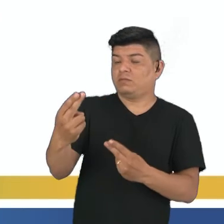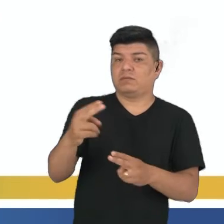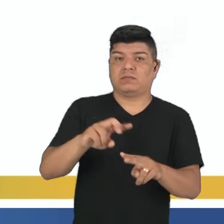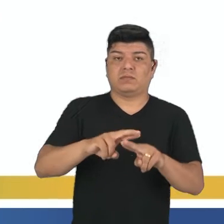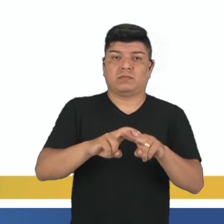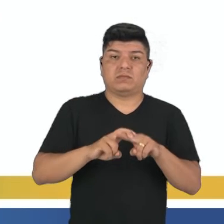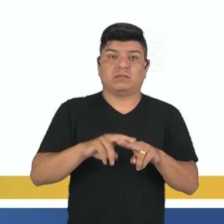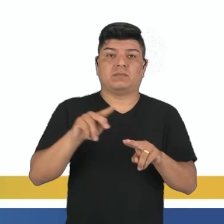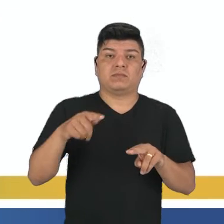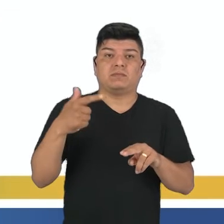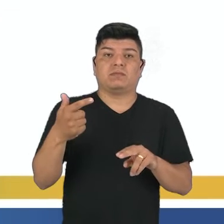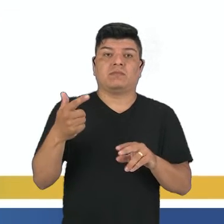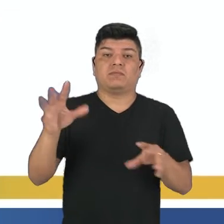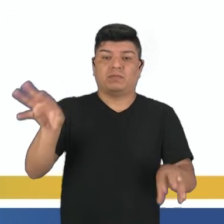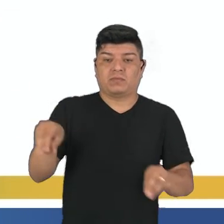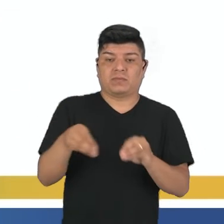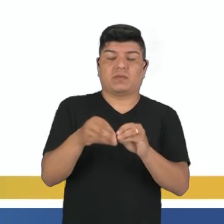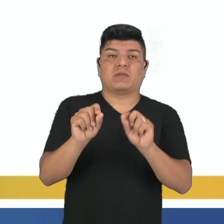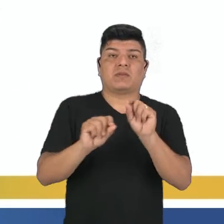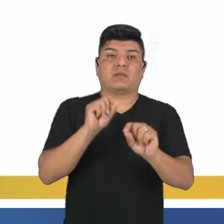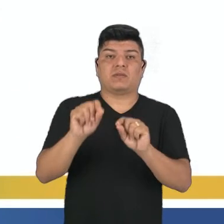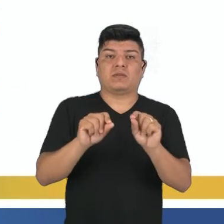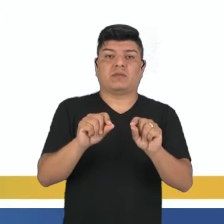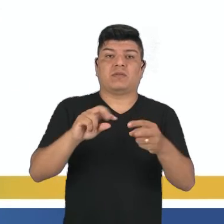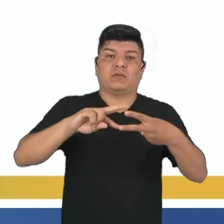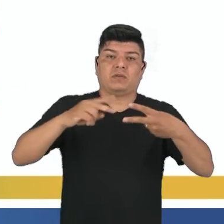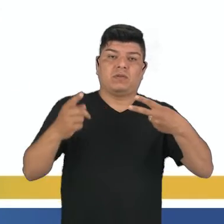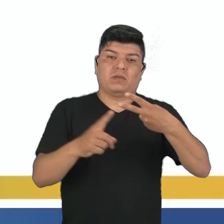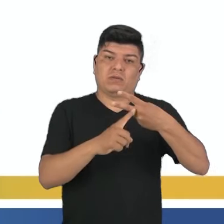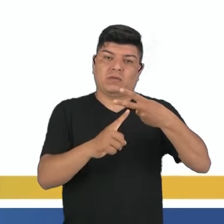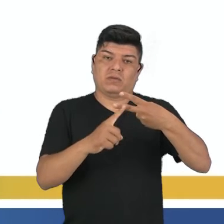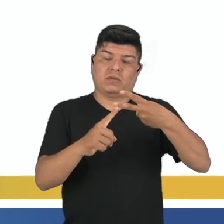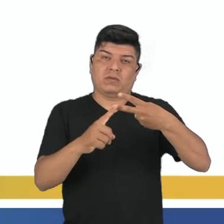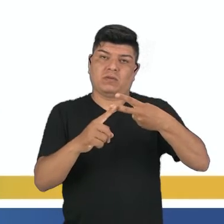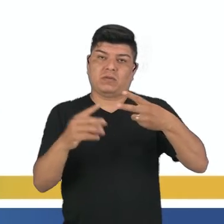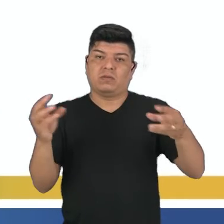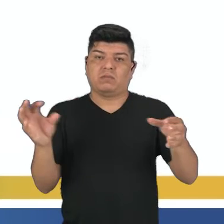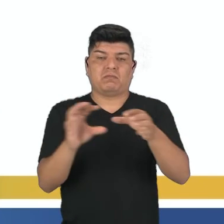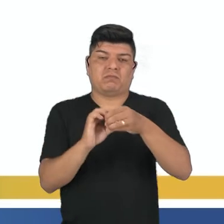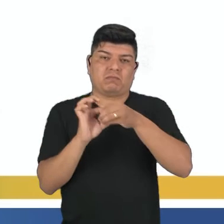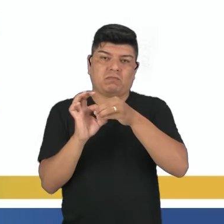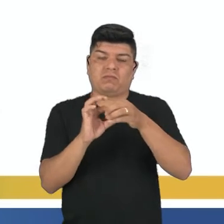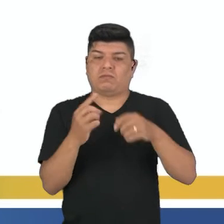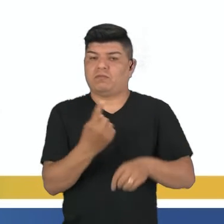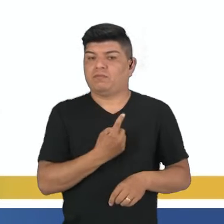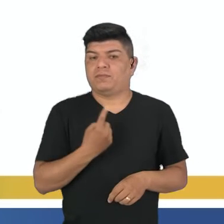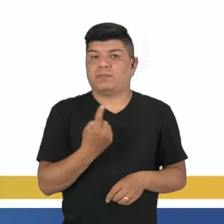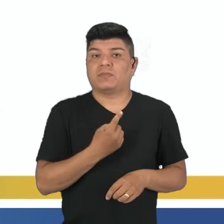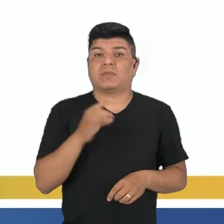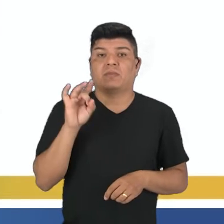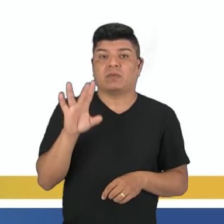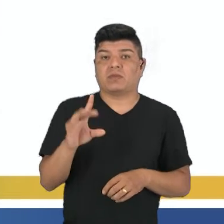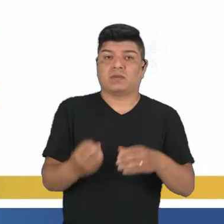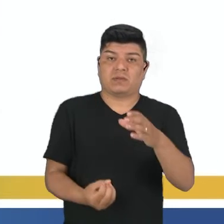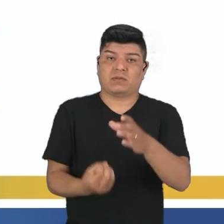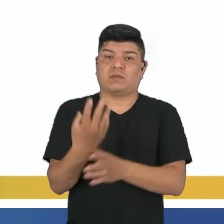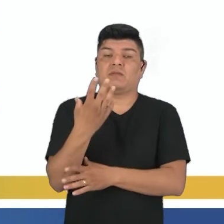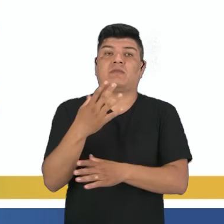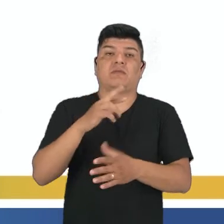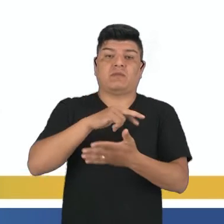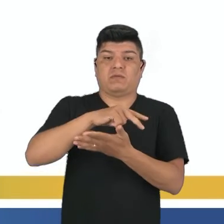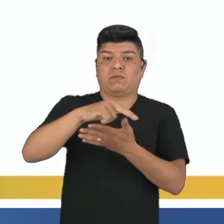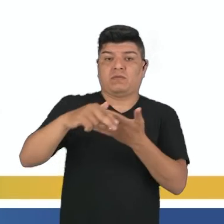essa proporção, ele complementou o quê? Que os alelos segregavam-se de maneira independente, uma vez que surgiram